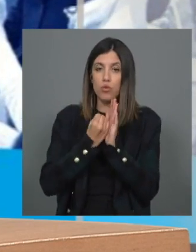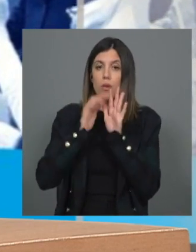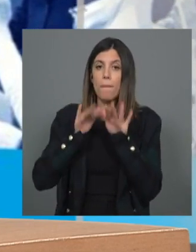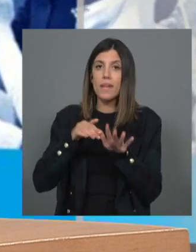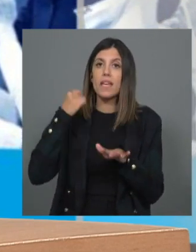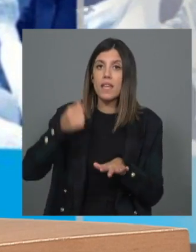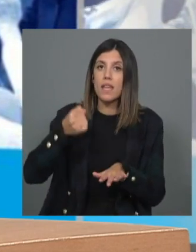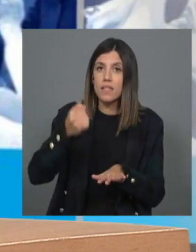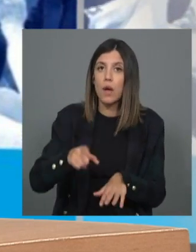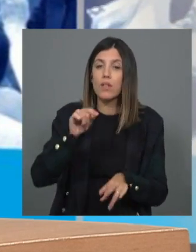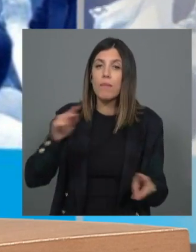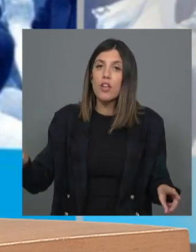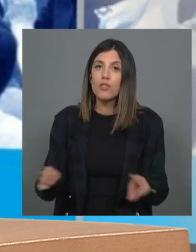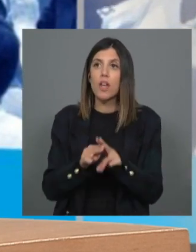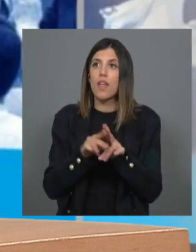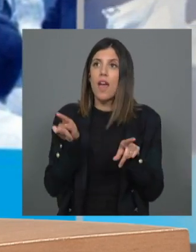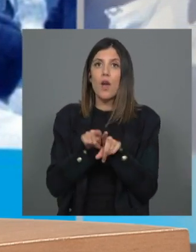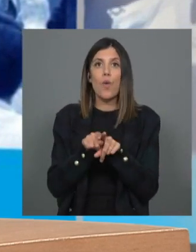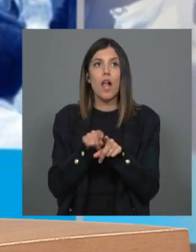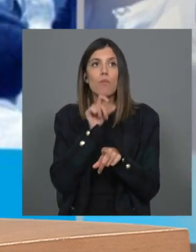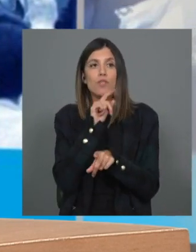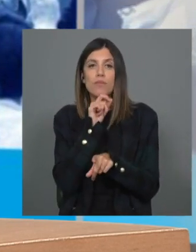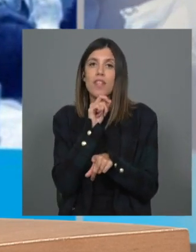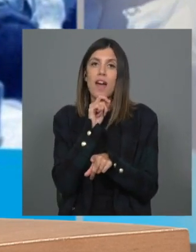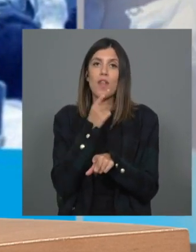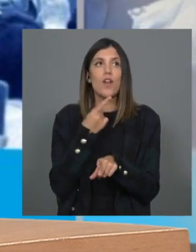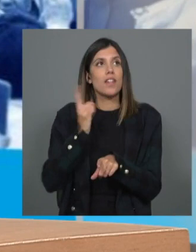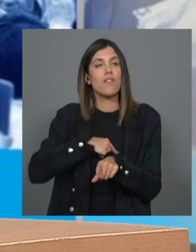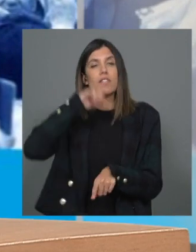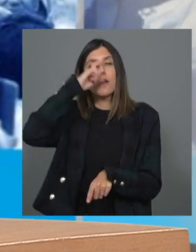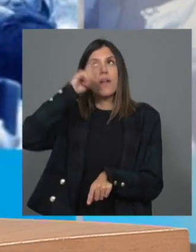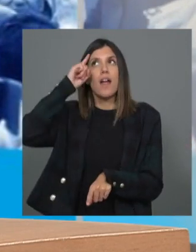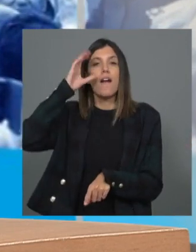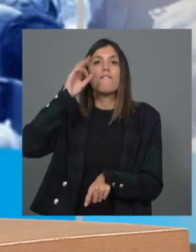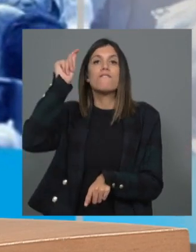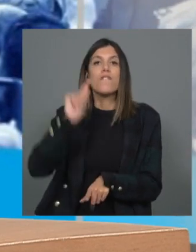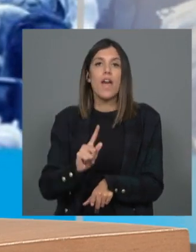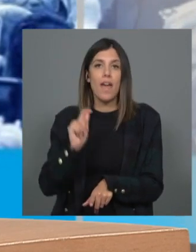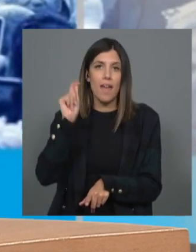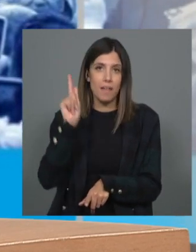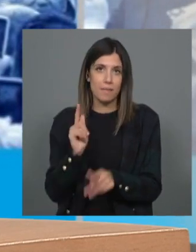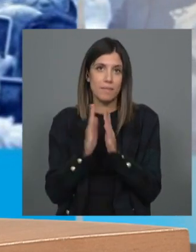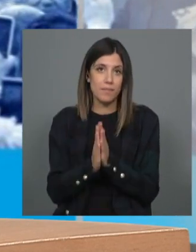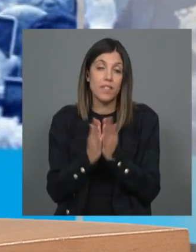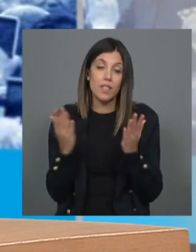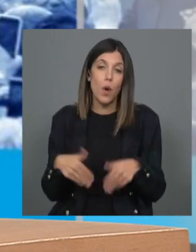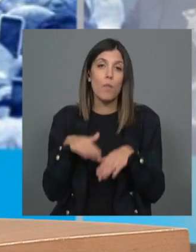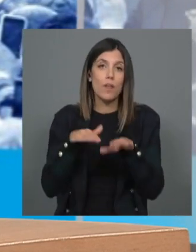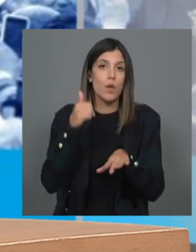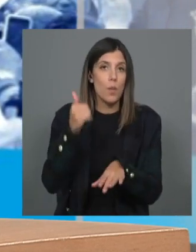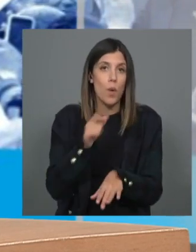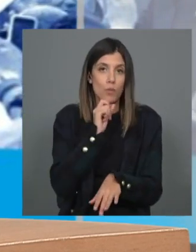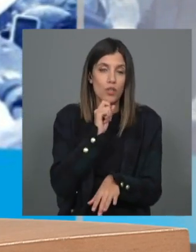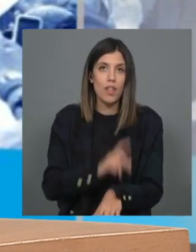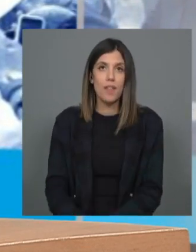de reanimarmos esta vontade de voltar a viver a fé em comunidade. E, portanto, a peregrinação dos símbolos é uma oportunidade excelente para isso. E percebe nos